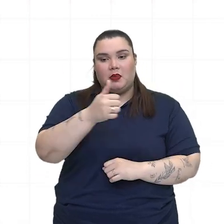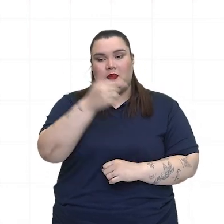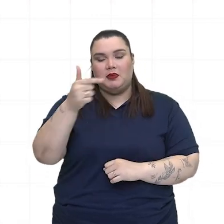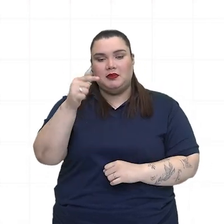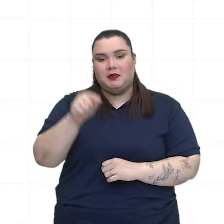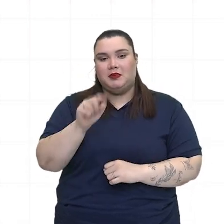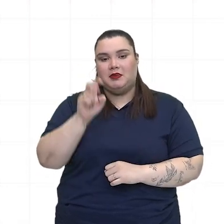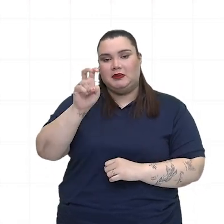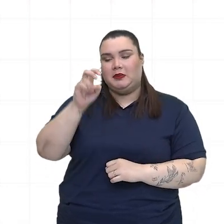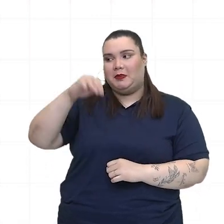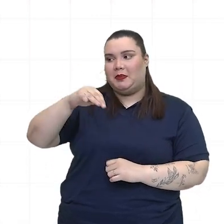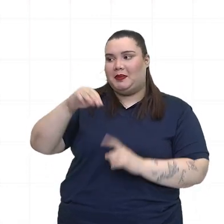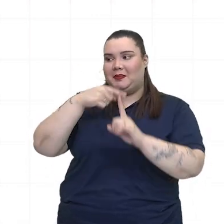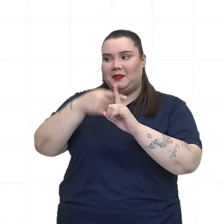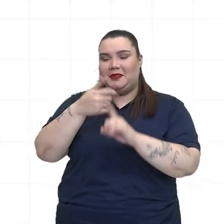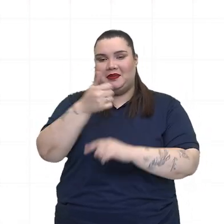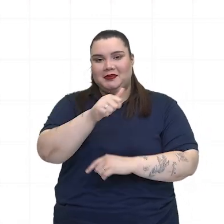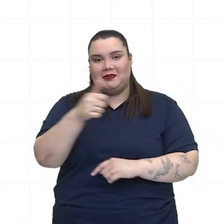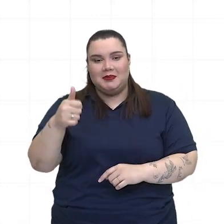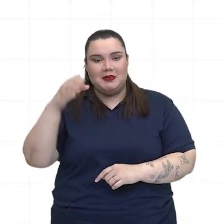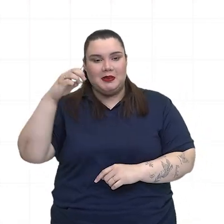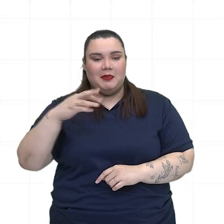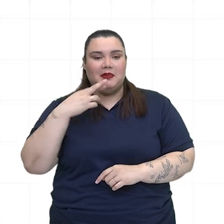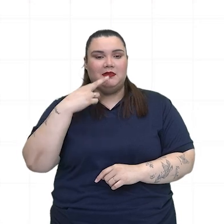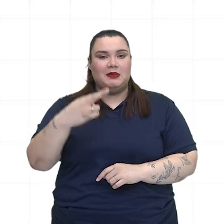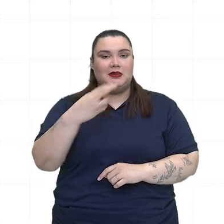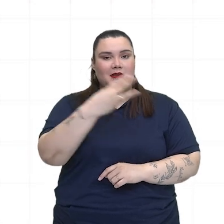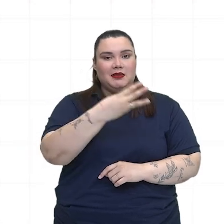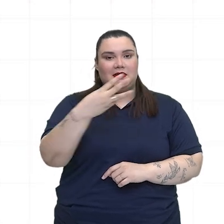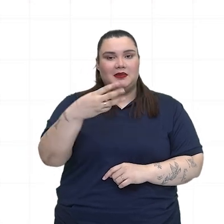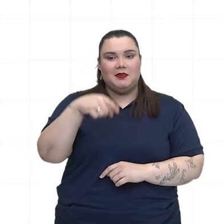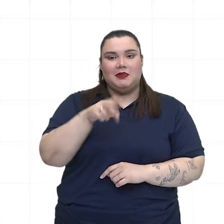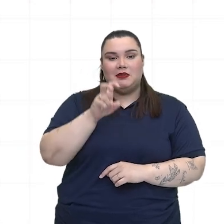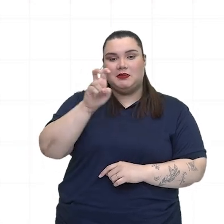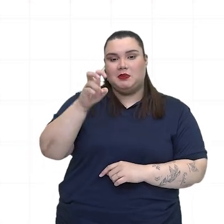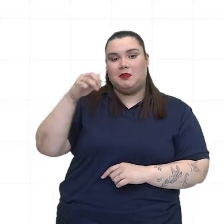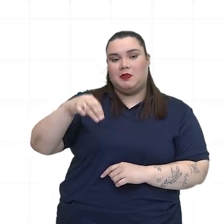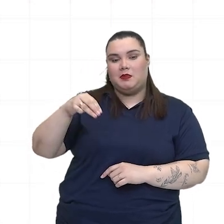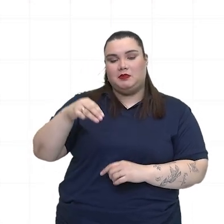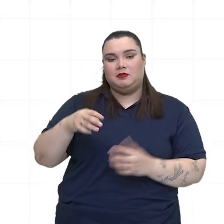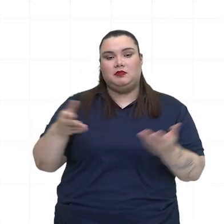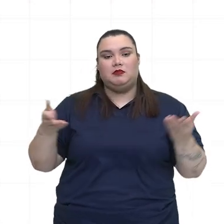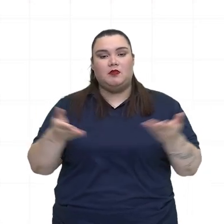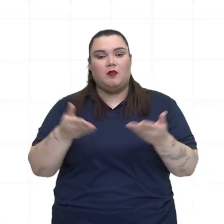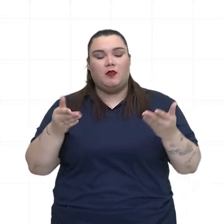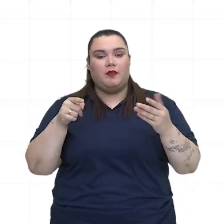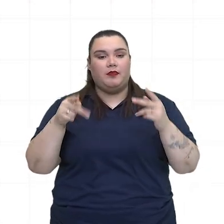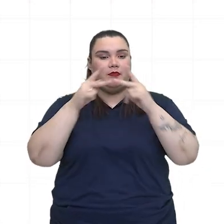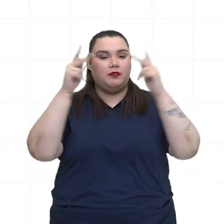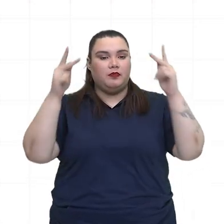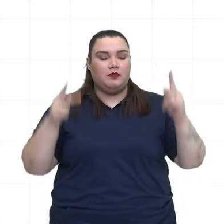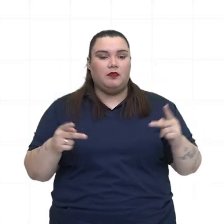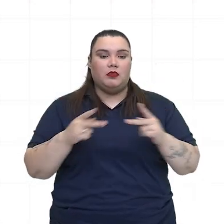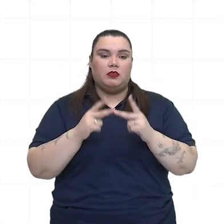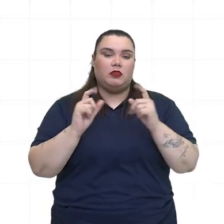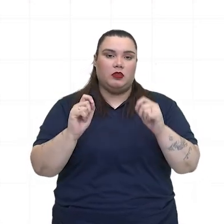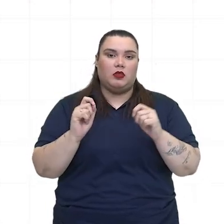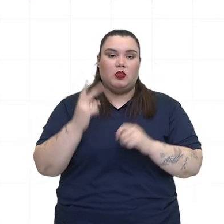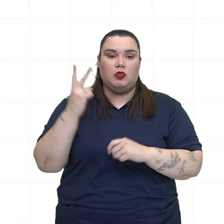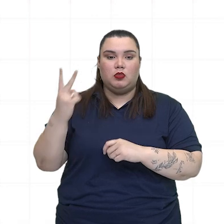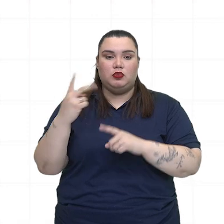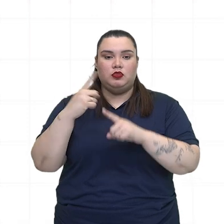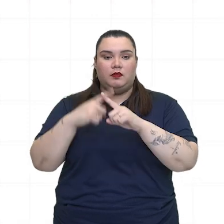12,5 metros mais 11 metros, 33,5 metros. Agora, quem vai ser o nosso perímetro? Basta multiplicar por